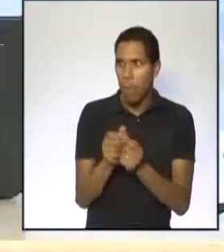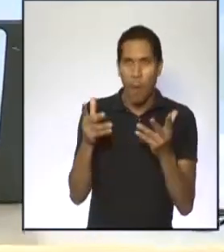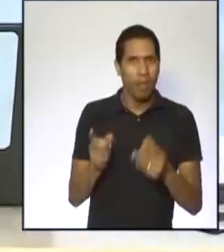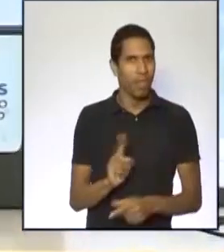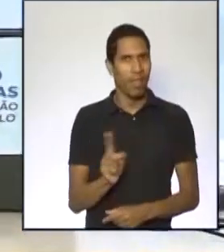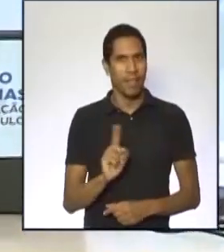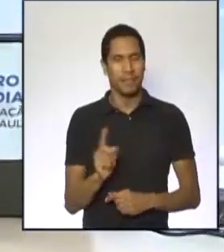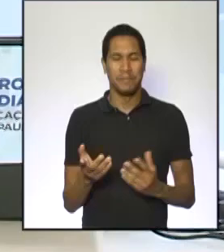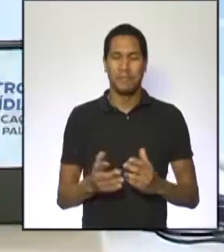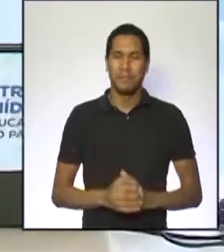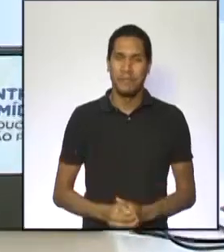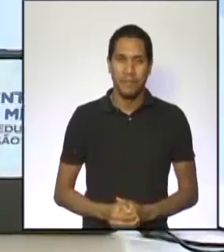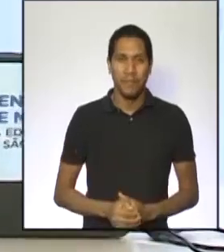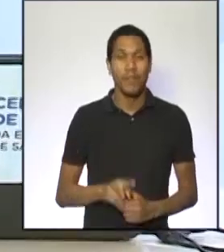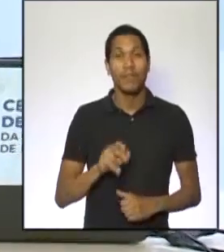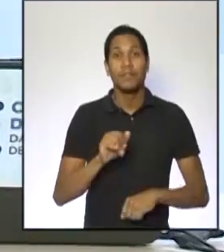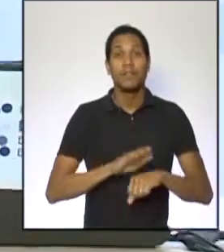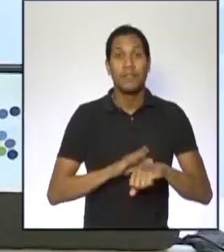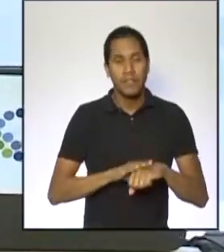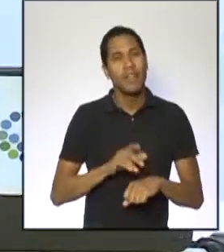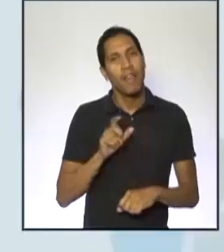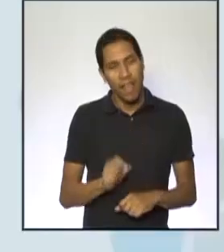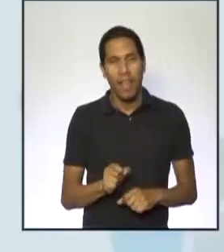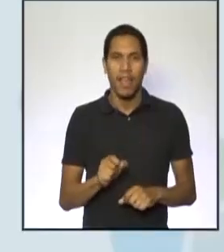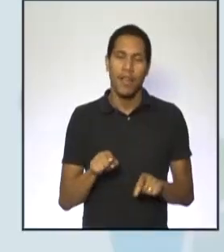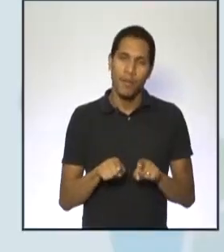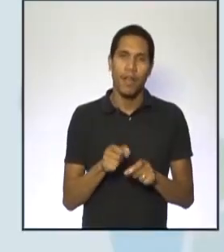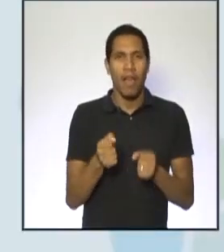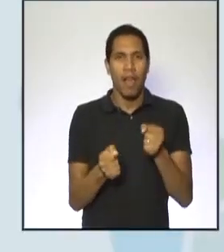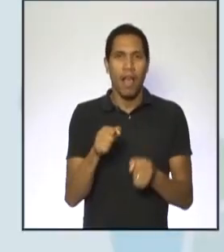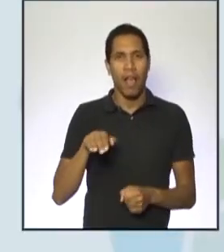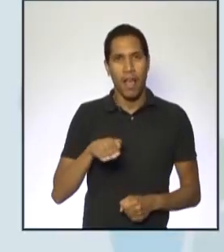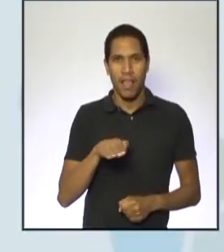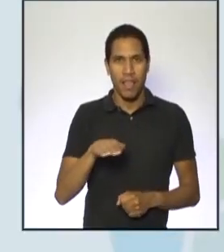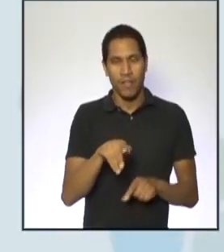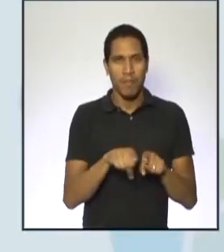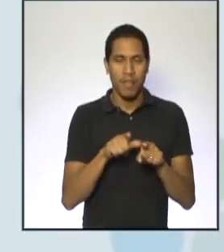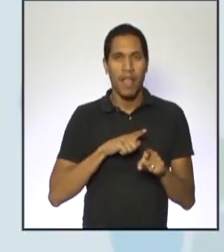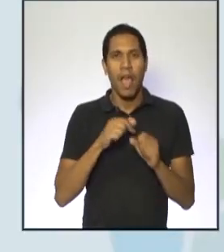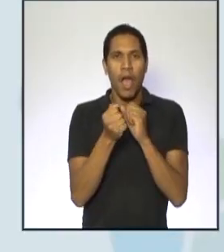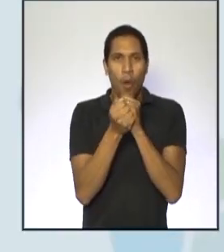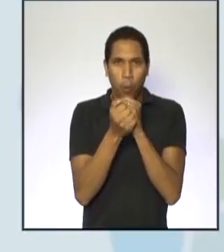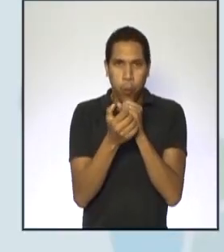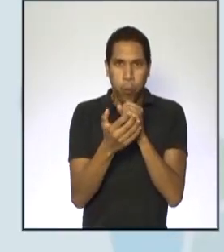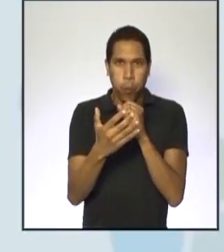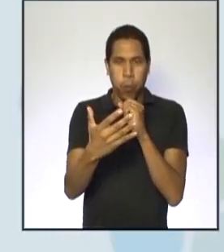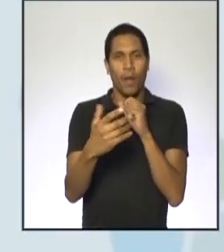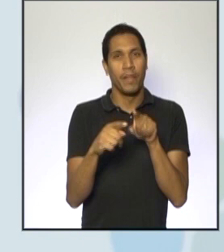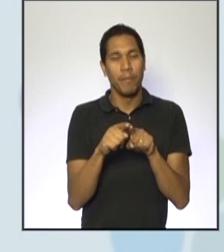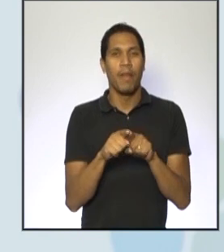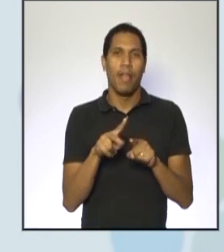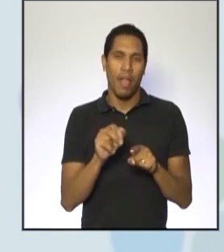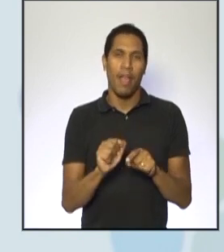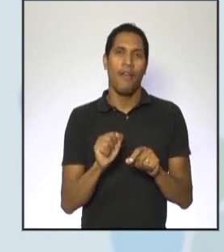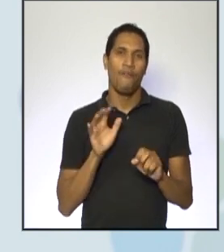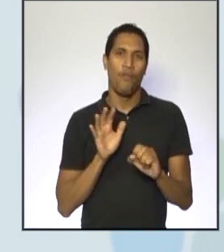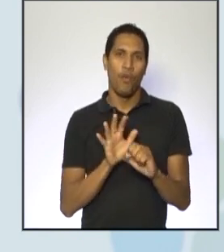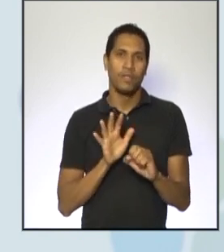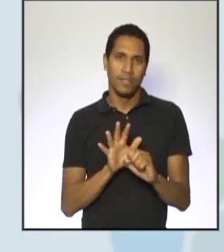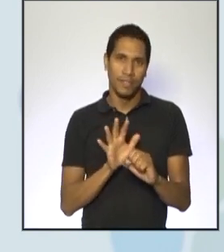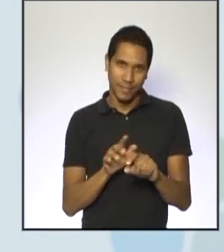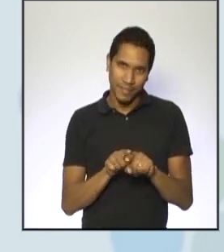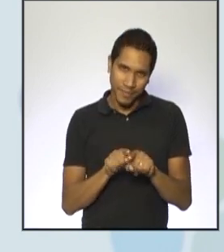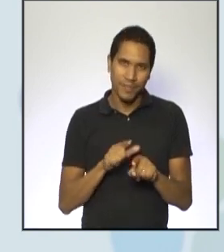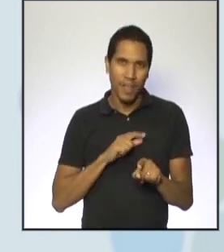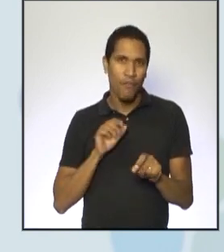fazer exatamente um carrinho movido a balão de ar. E é isso que nós vamos colocar, então, em